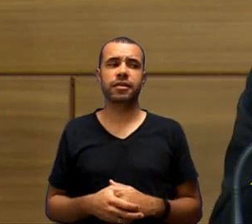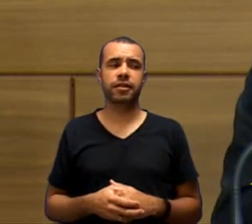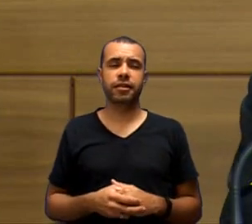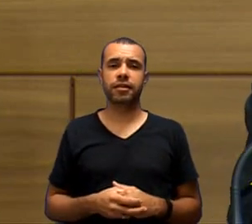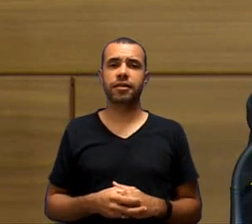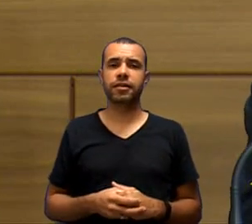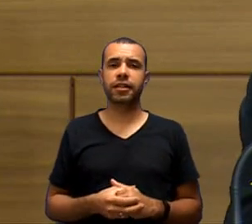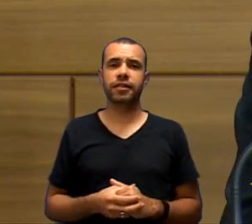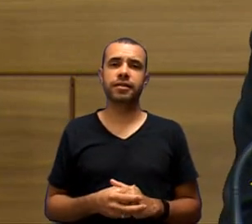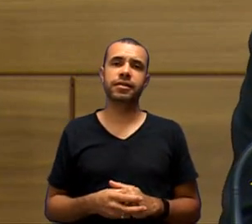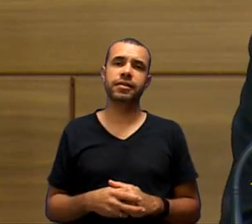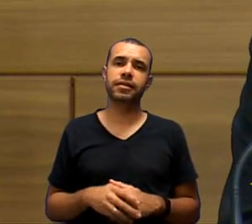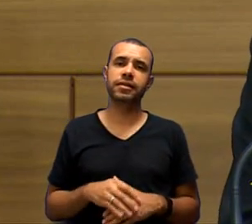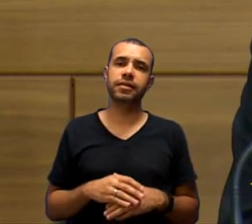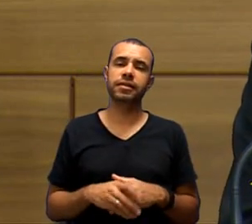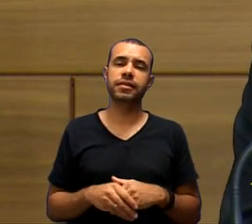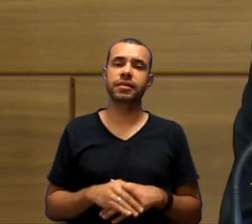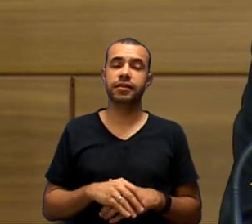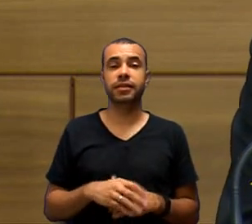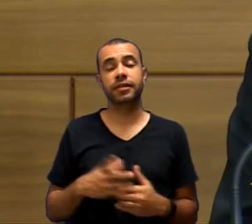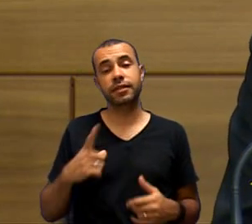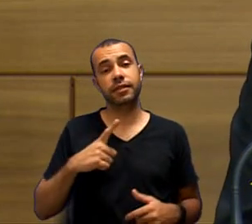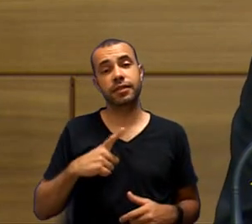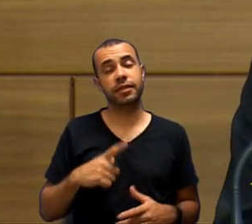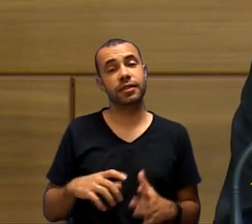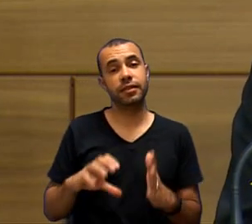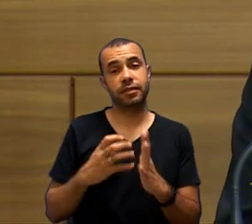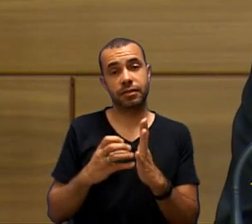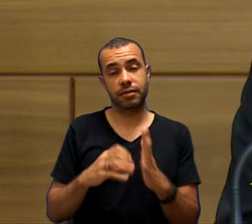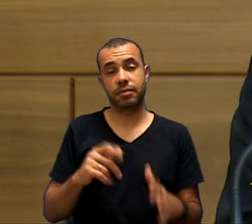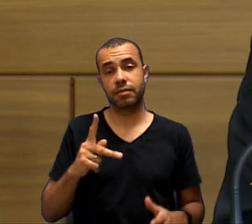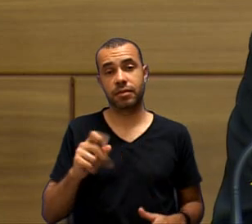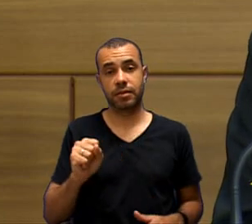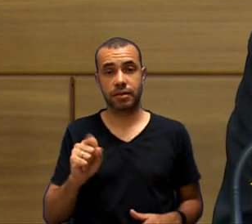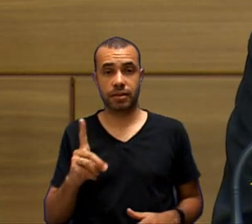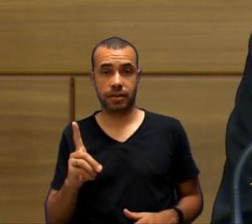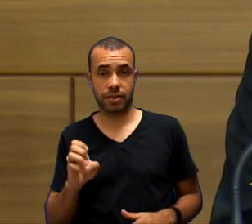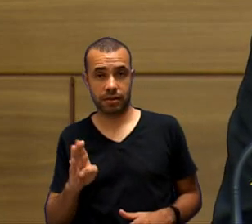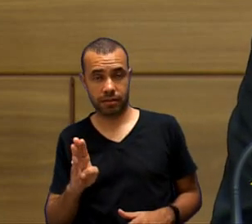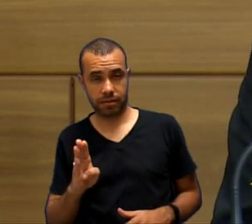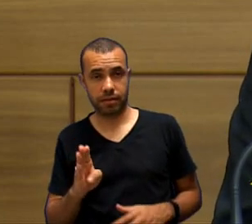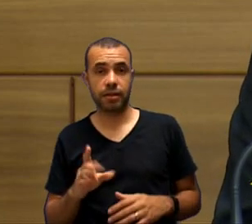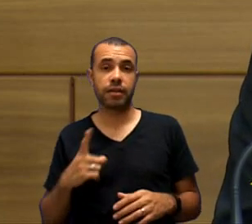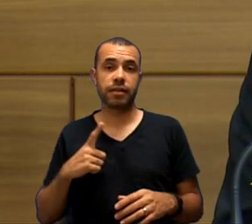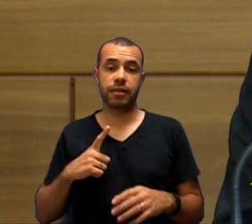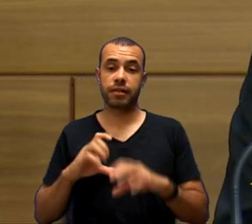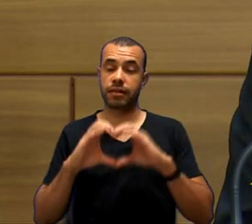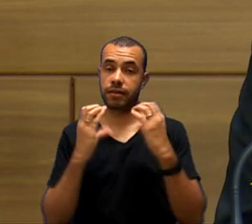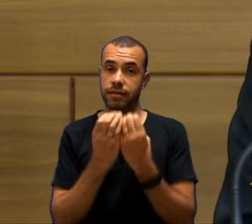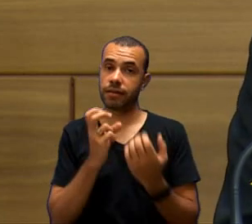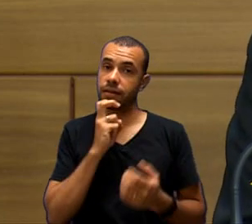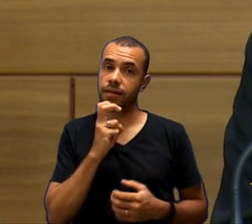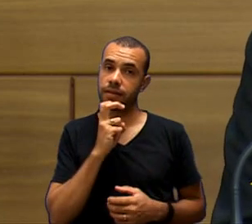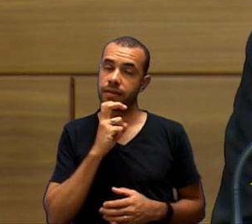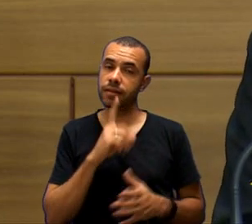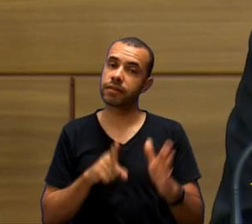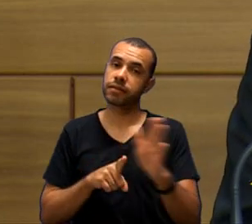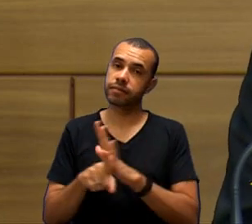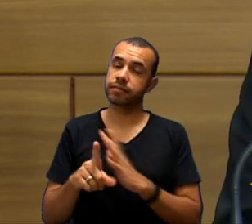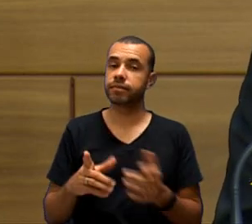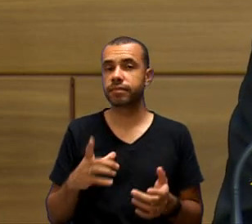citar. A bancada do PSDB, da Câmara Municipal de Sorocaba, alocou, através dos seus